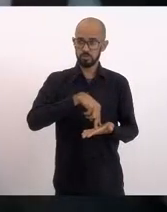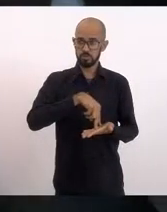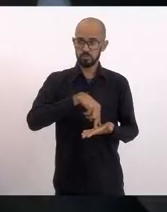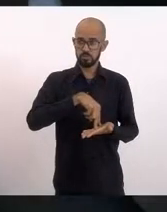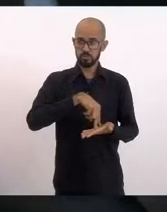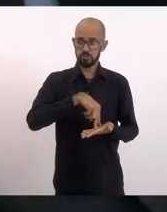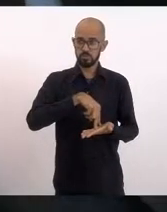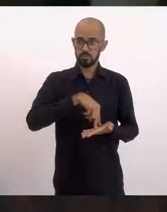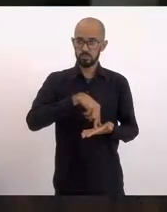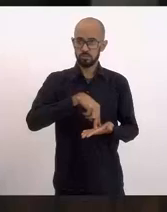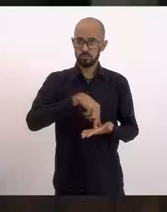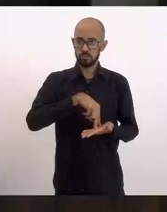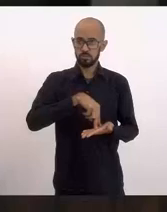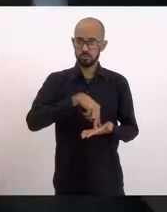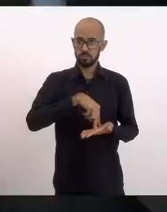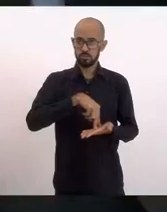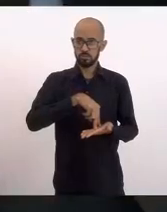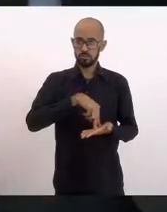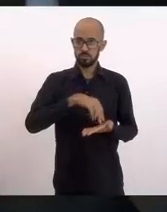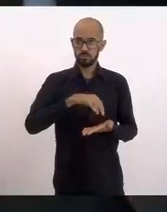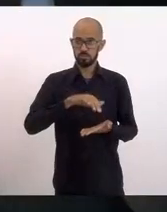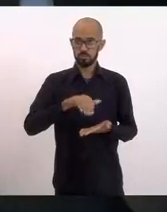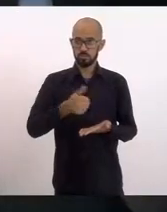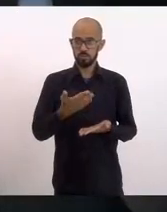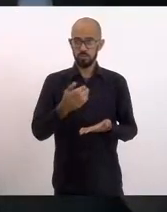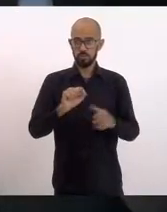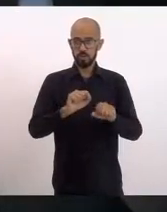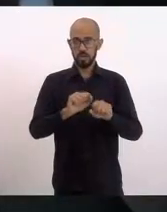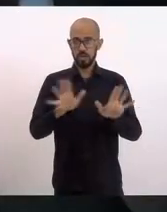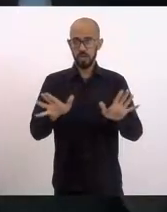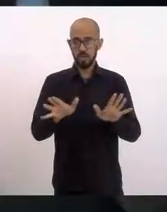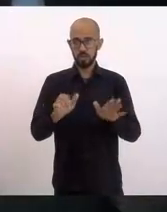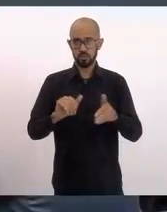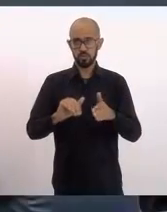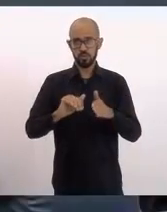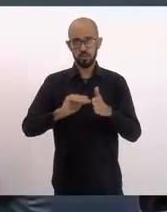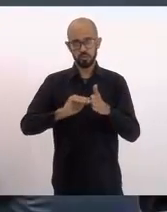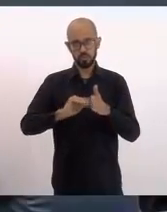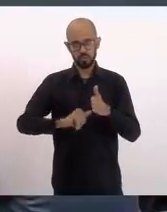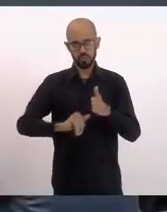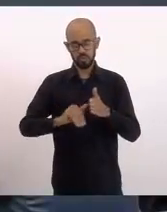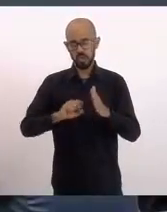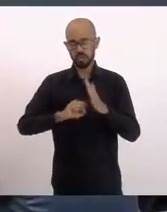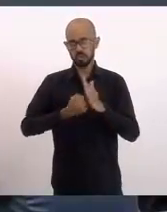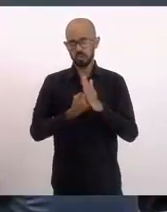Entendi, presidente. Designação do líder. Então, que fique bem claro que eu vou votar pela derrubada desse veto. Tá bom.